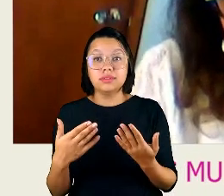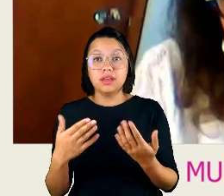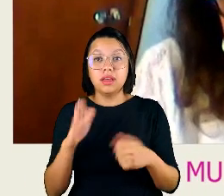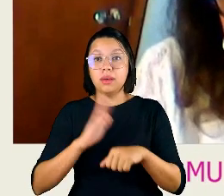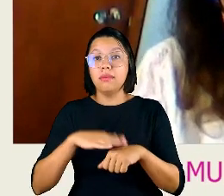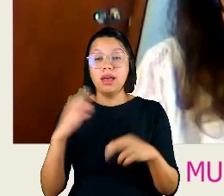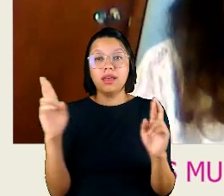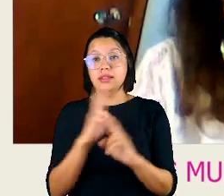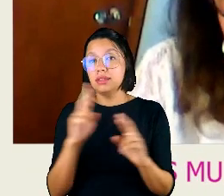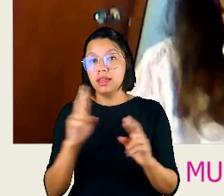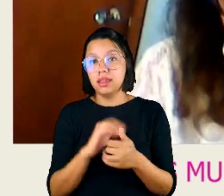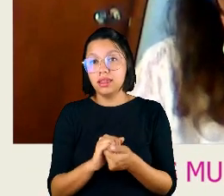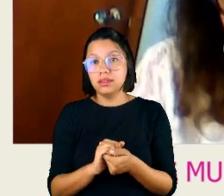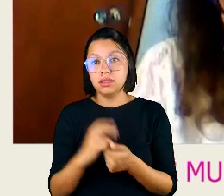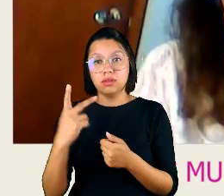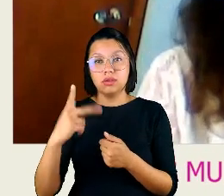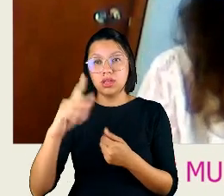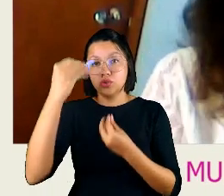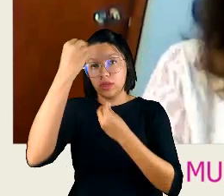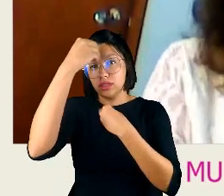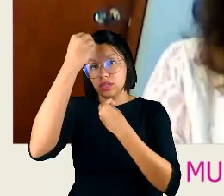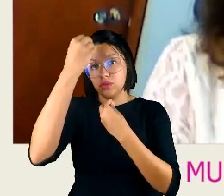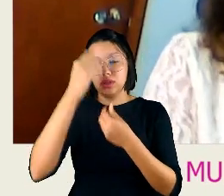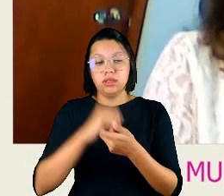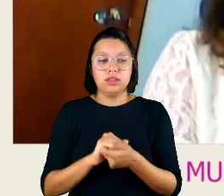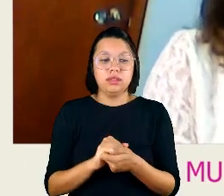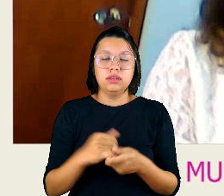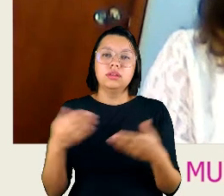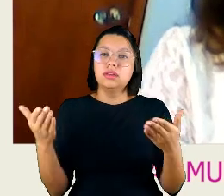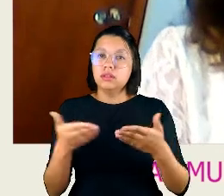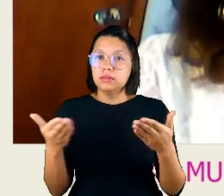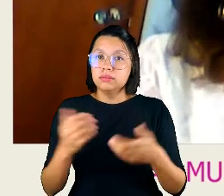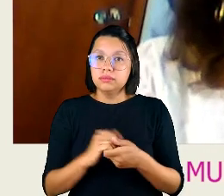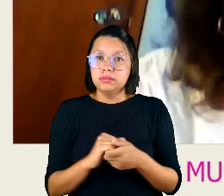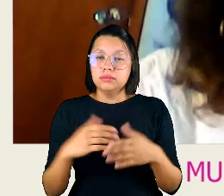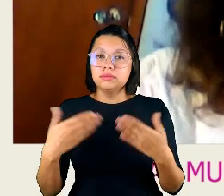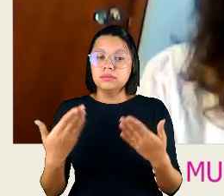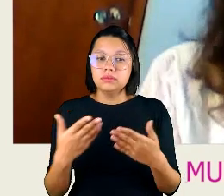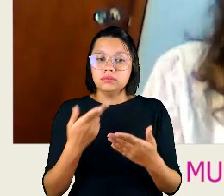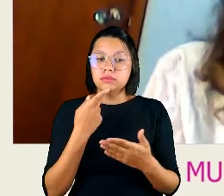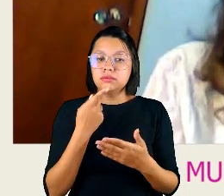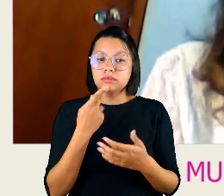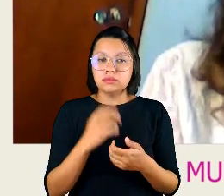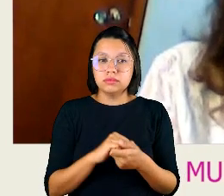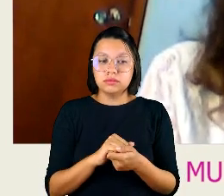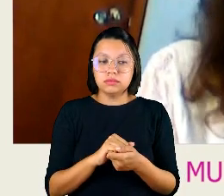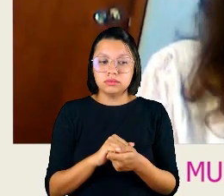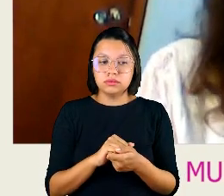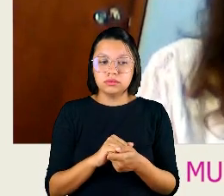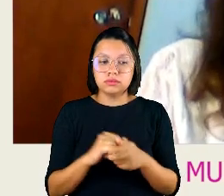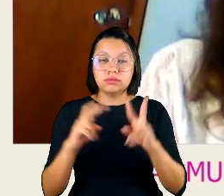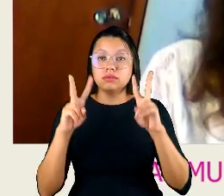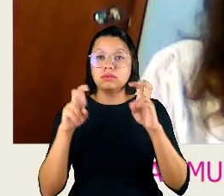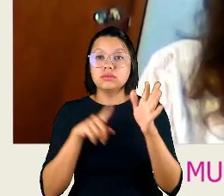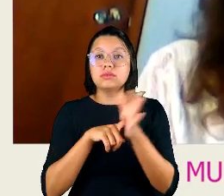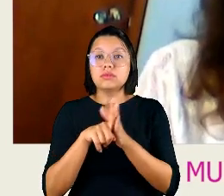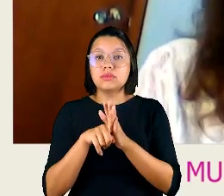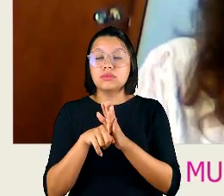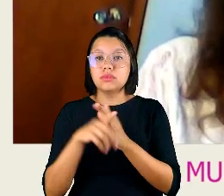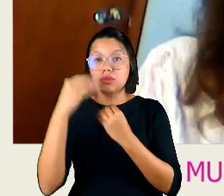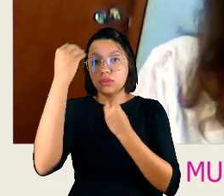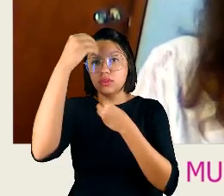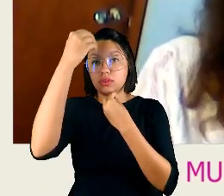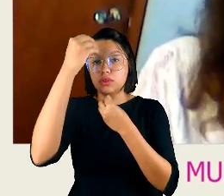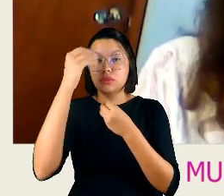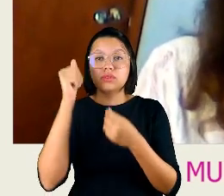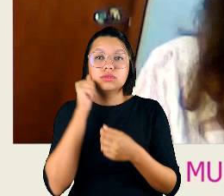sua sexualidade. E hoje, quando a gente fala sobre a questão da sexualidade, as mulheres, elas